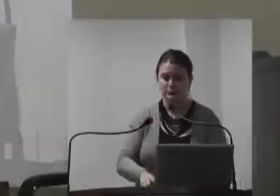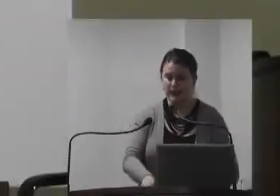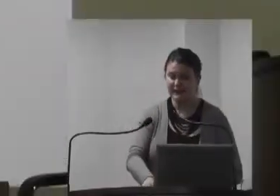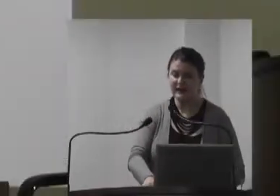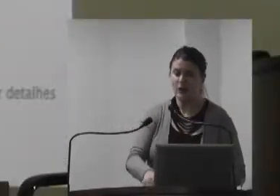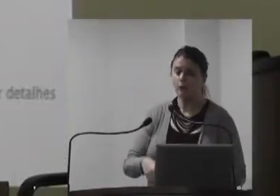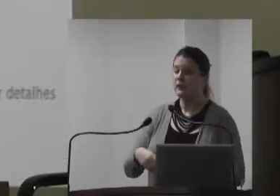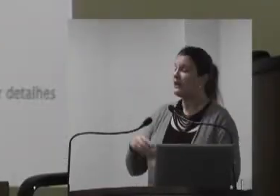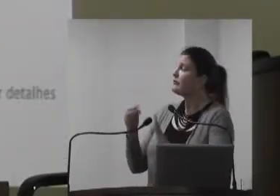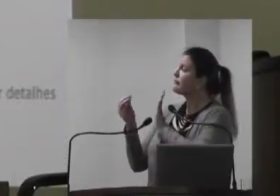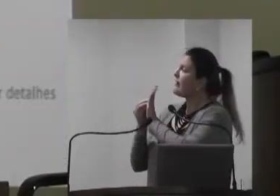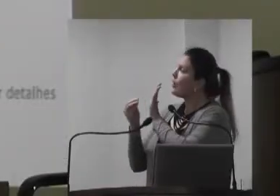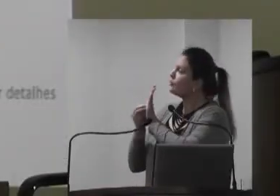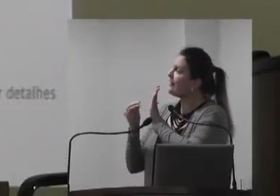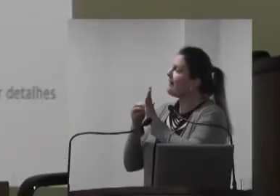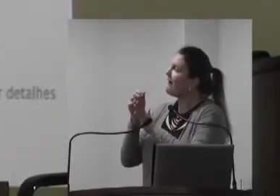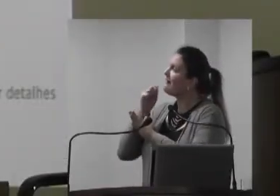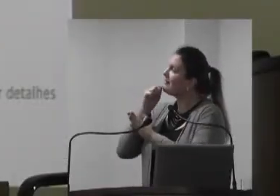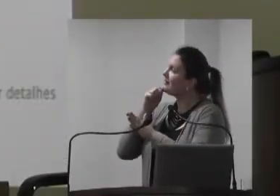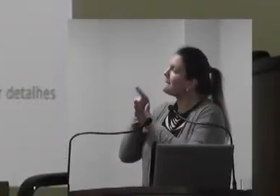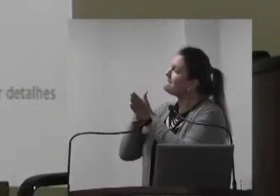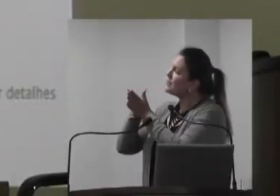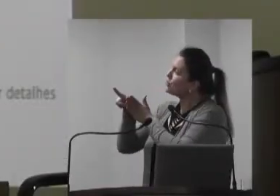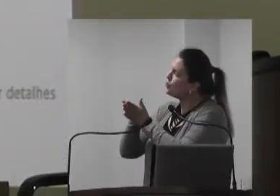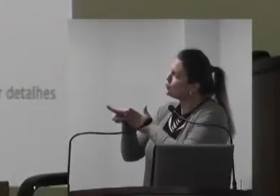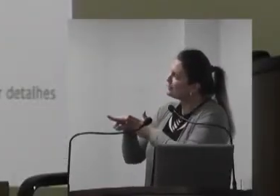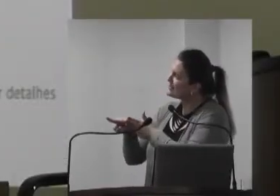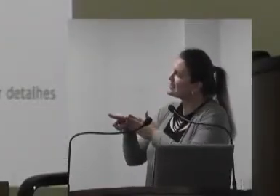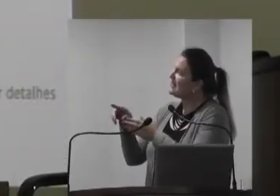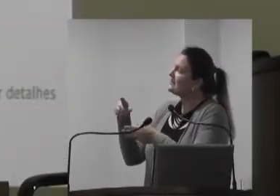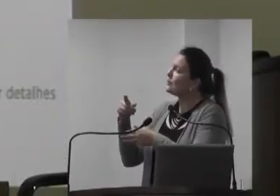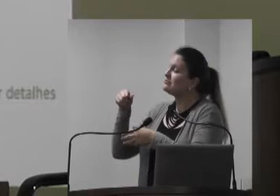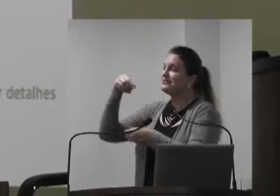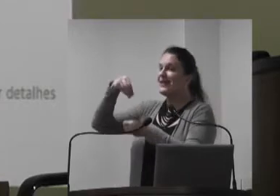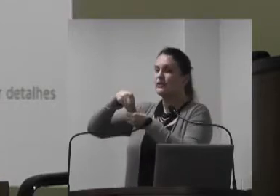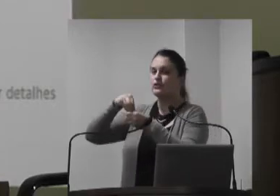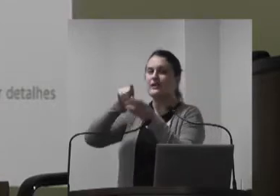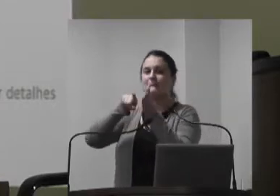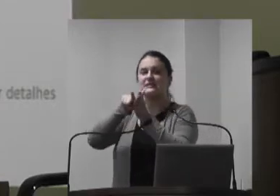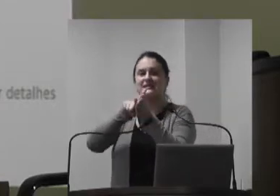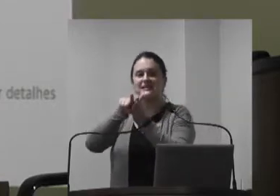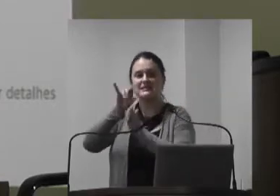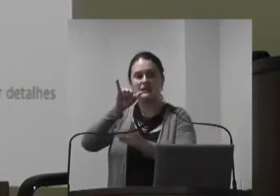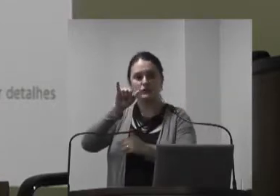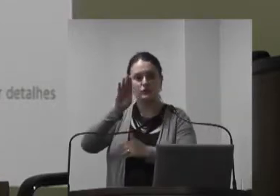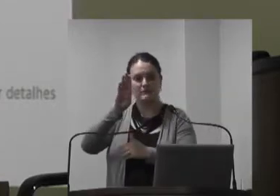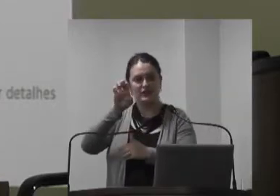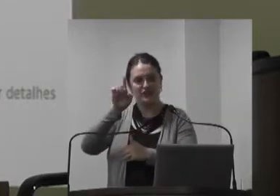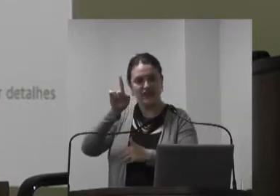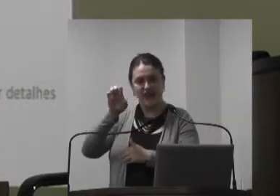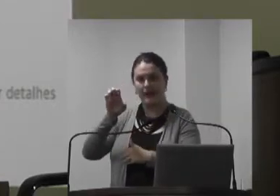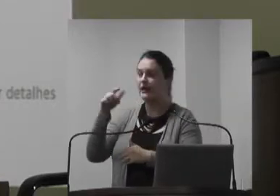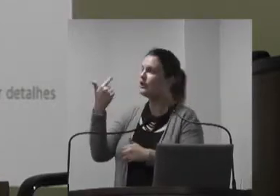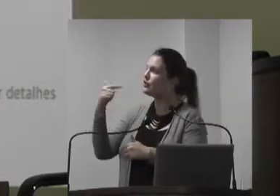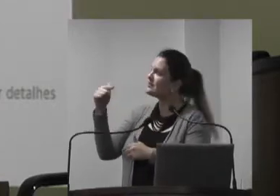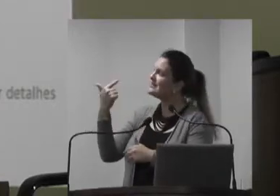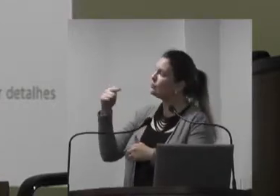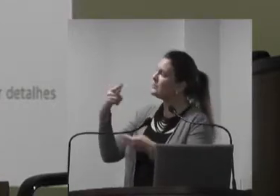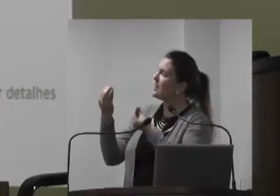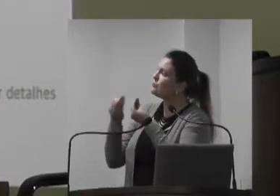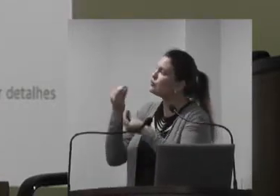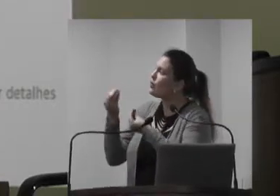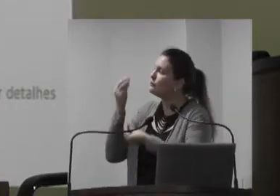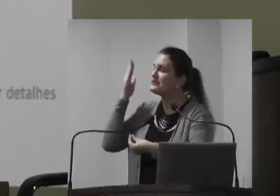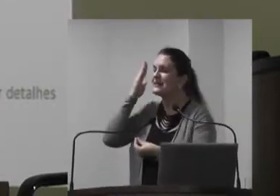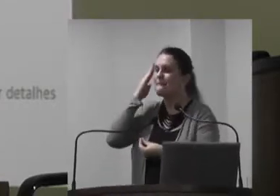isso. Então, falta ainda perguntas. Então, dentro da pesquisa do IBGE, nós